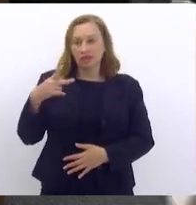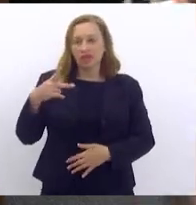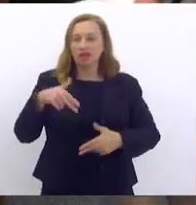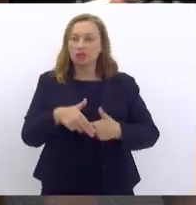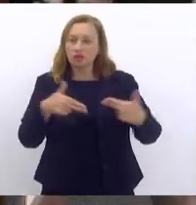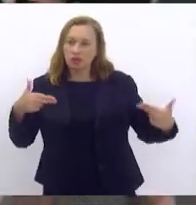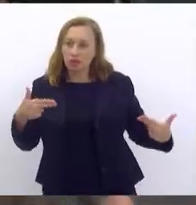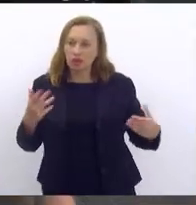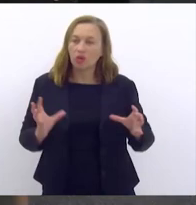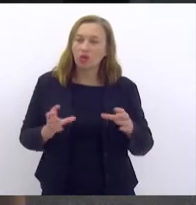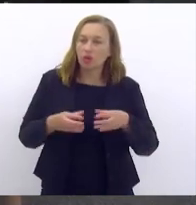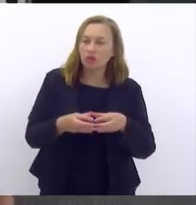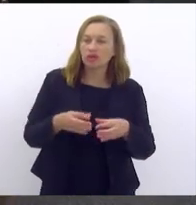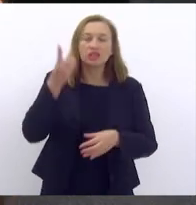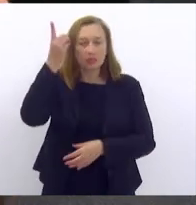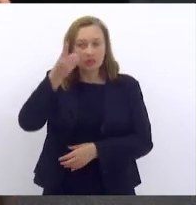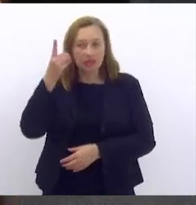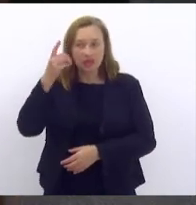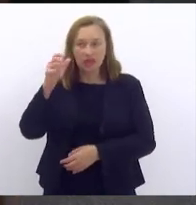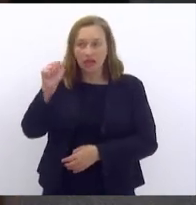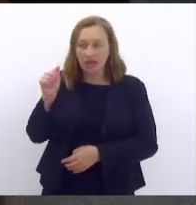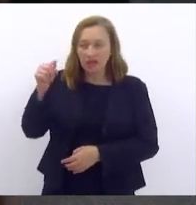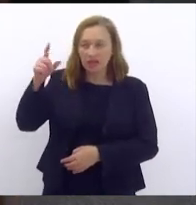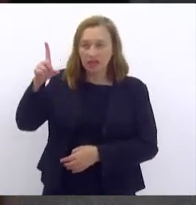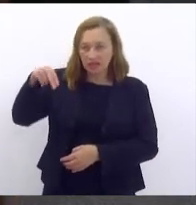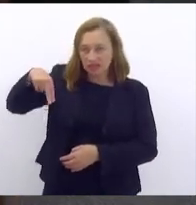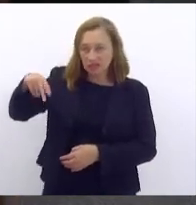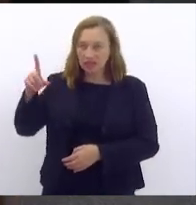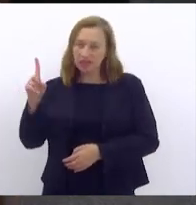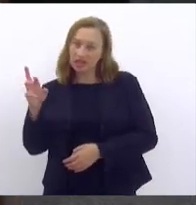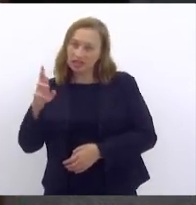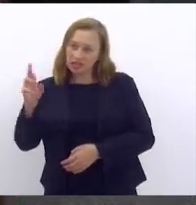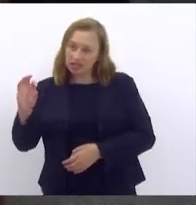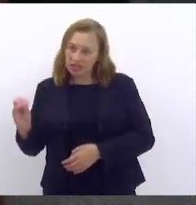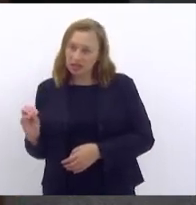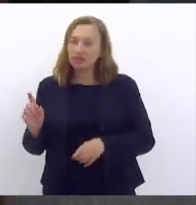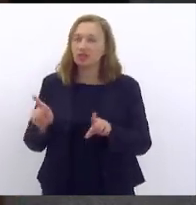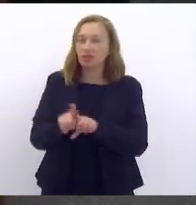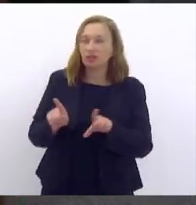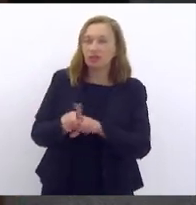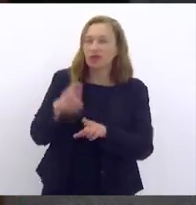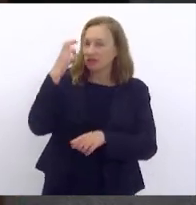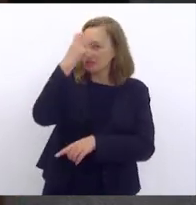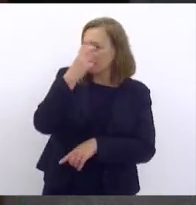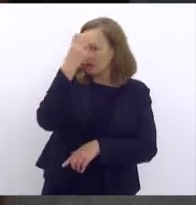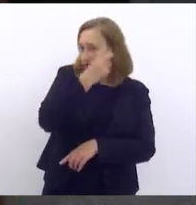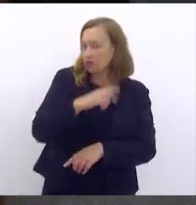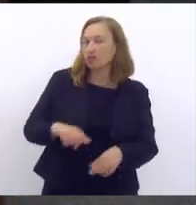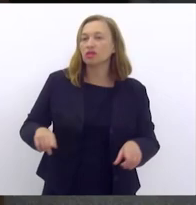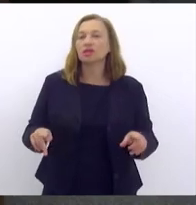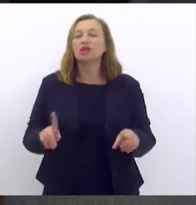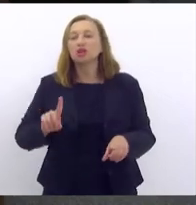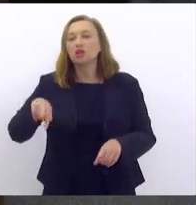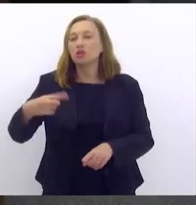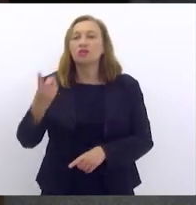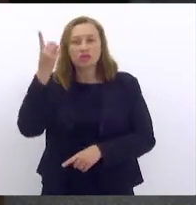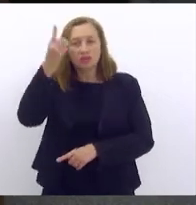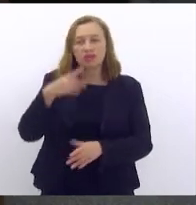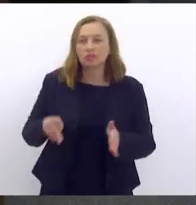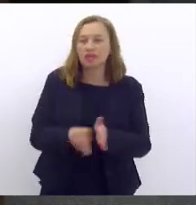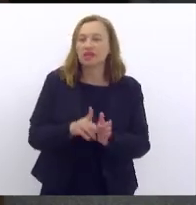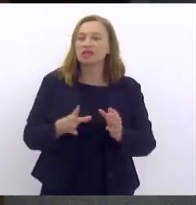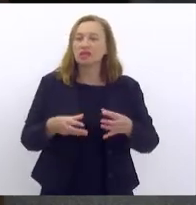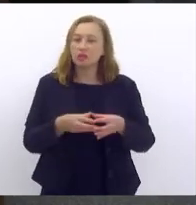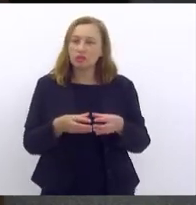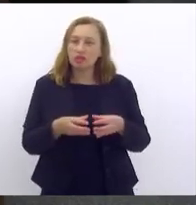presido, deputado Andrezinho, deputada Verônica Lima também fazem parte dessa frente, bem como outros deputados, e isso